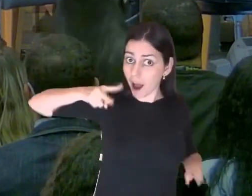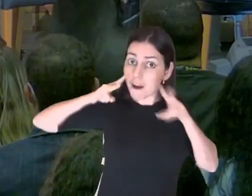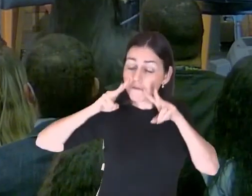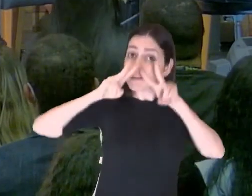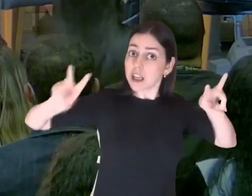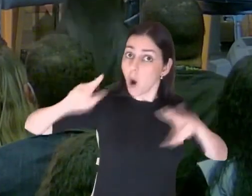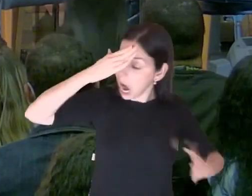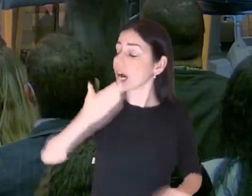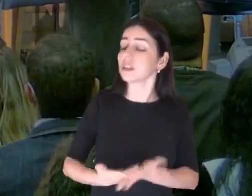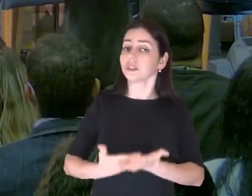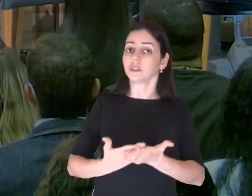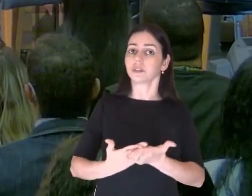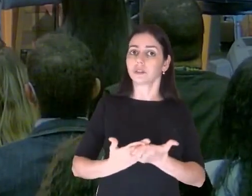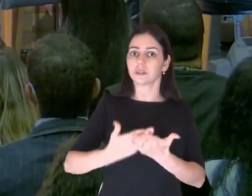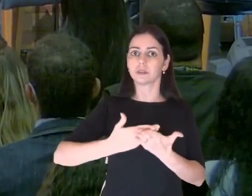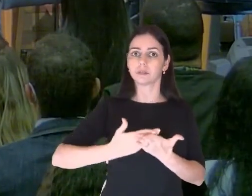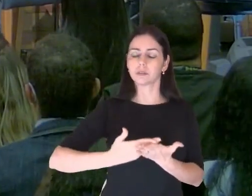a gente acredita.